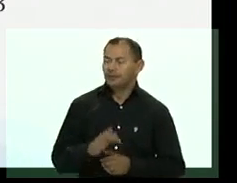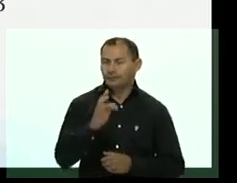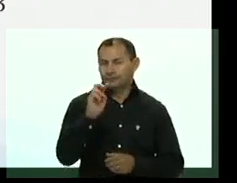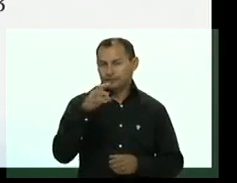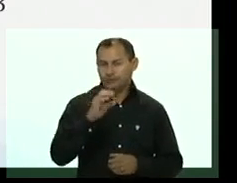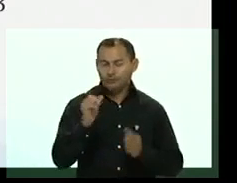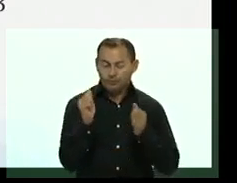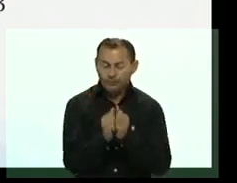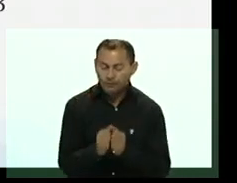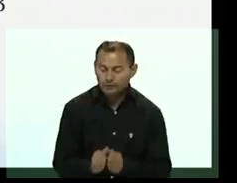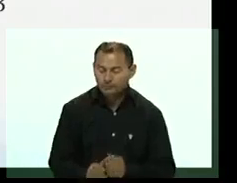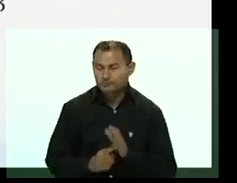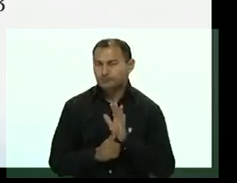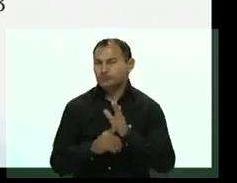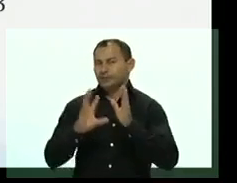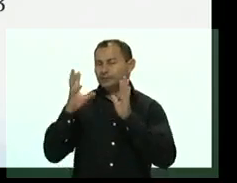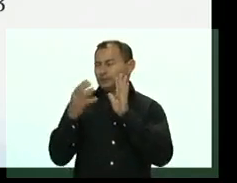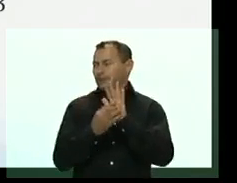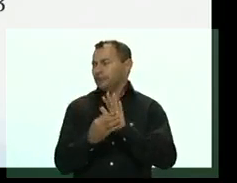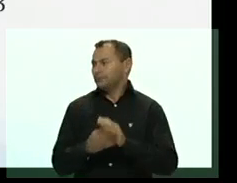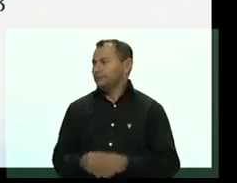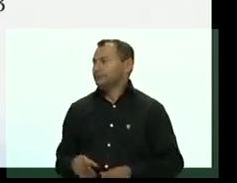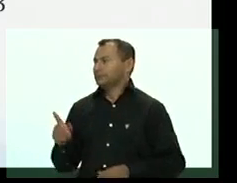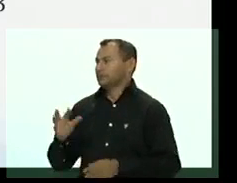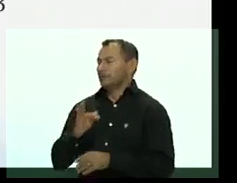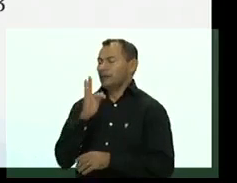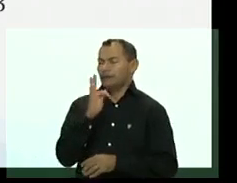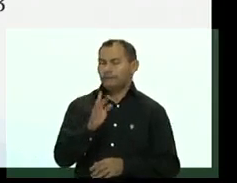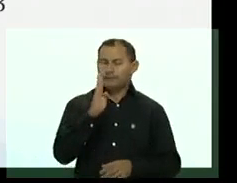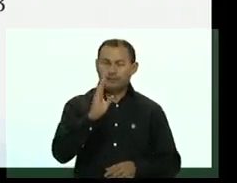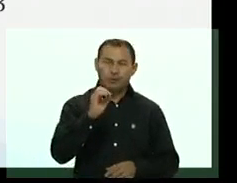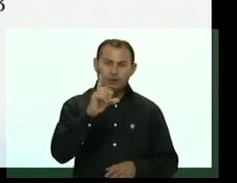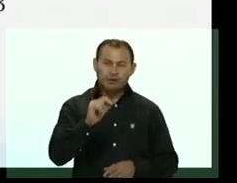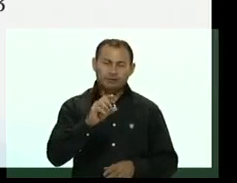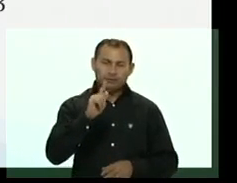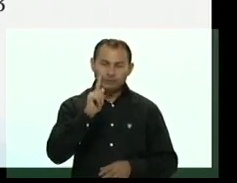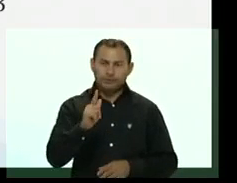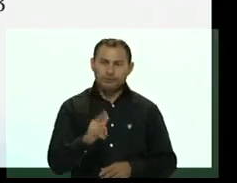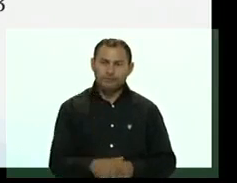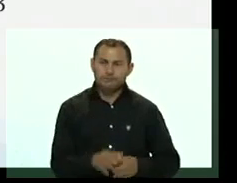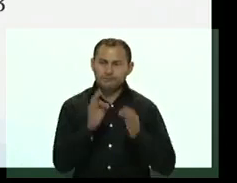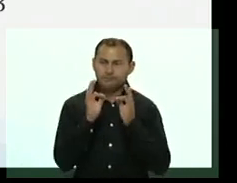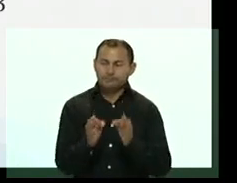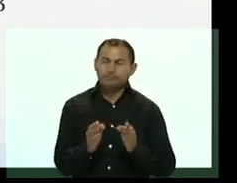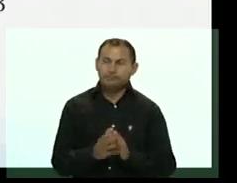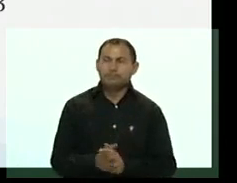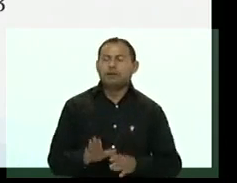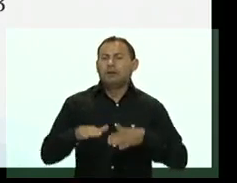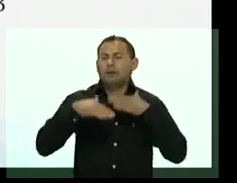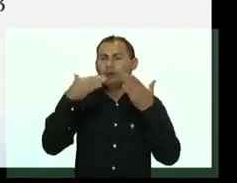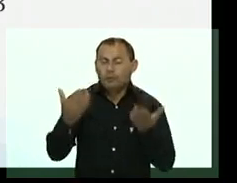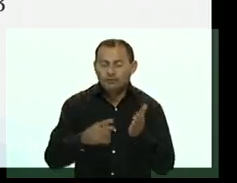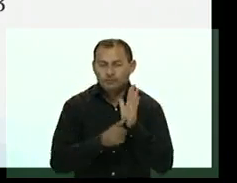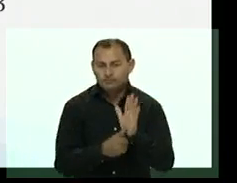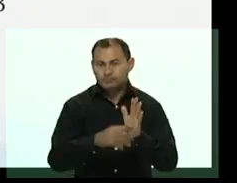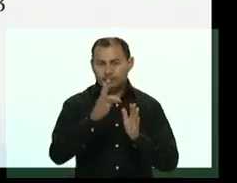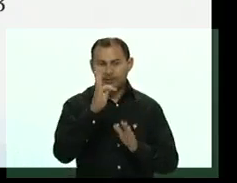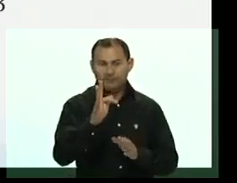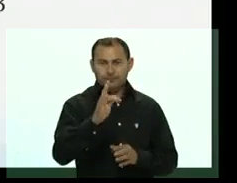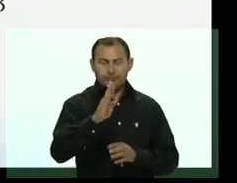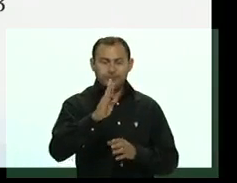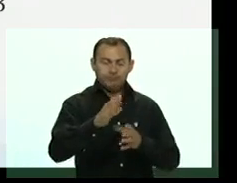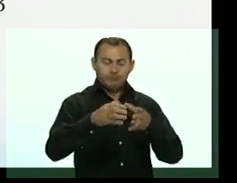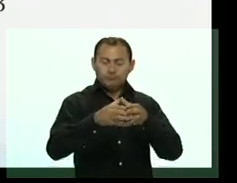função composta, quando aparecer esse símbolo aqui, f bola g, tá? Então, quando aparecer f bola